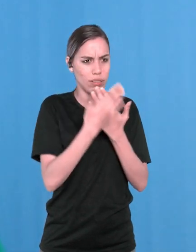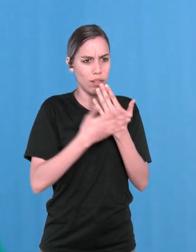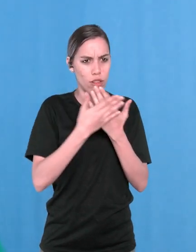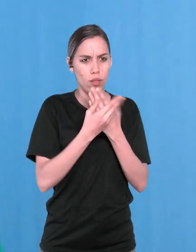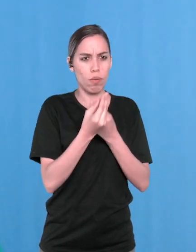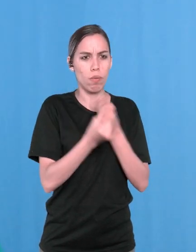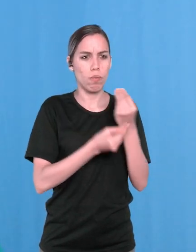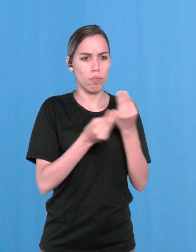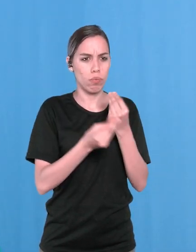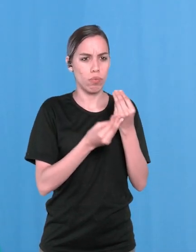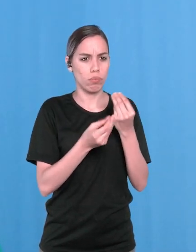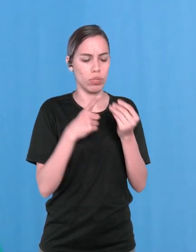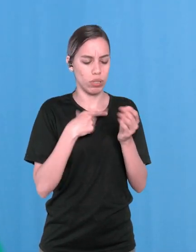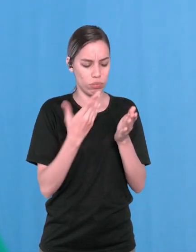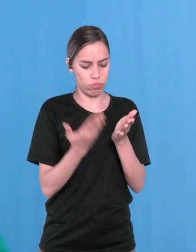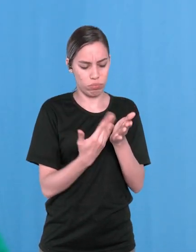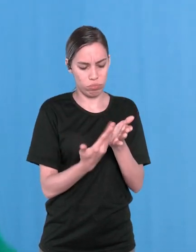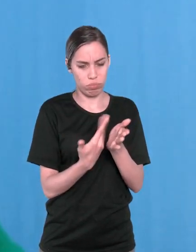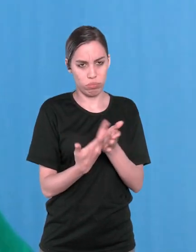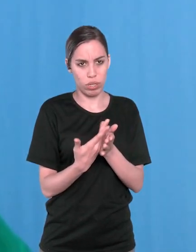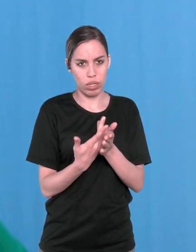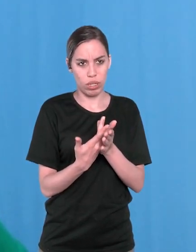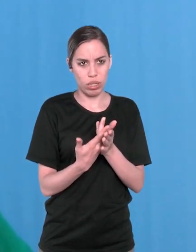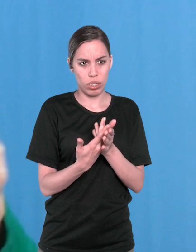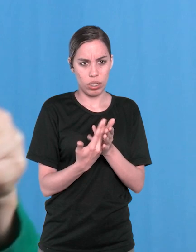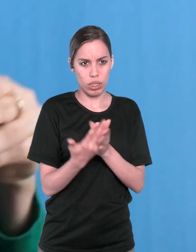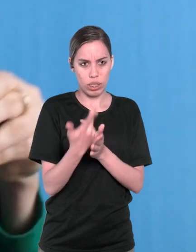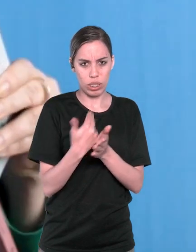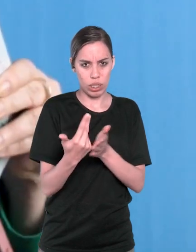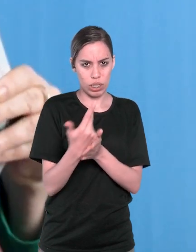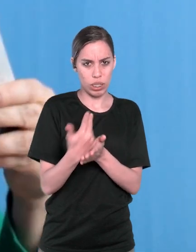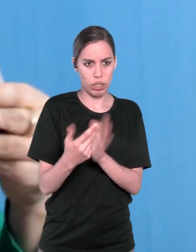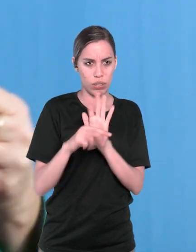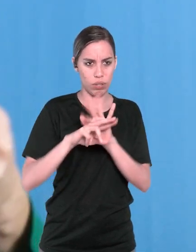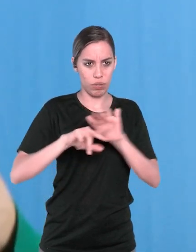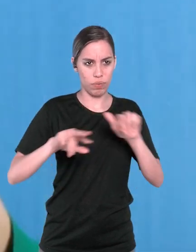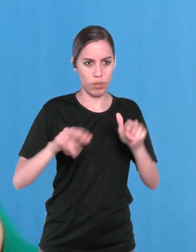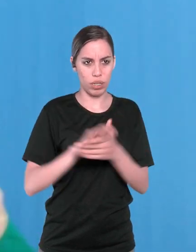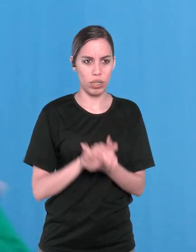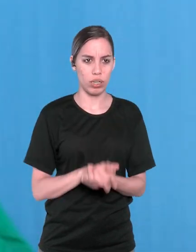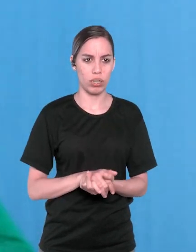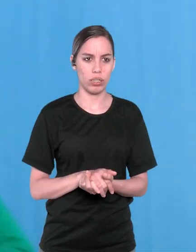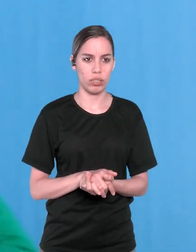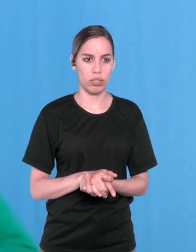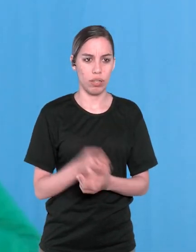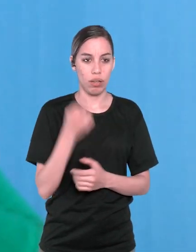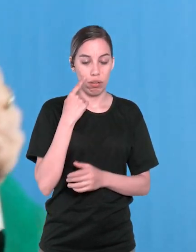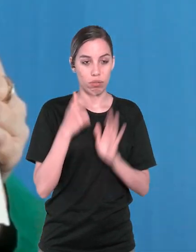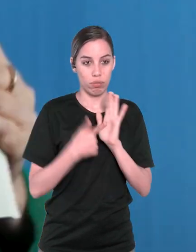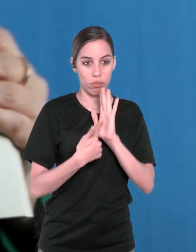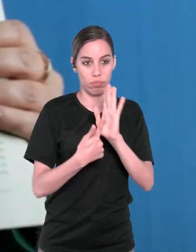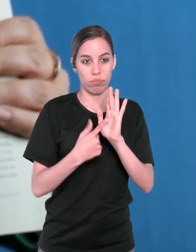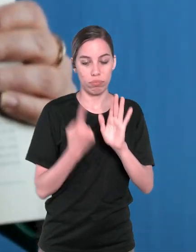mas também tem outras ilustrações aqui dentro do livro que eu vou mostrar aqui para a Nina, enquanto você fala.